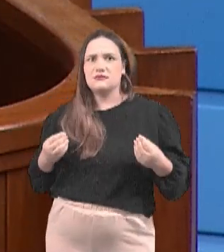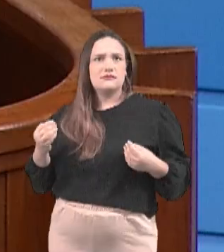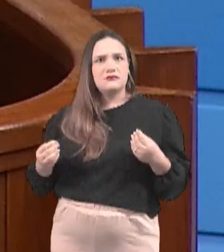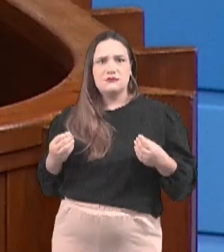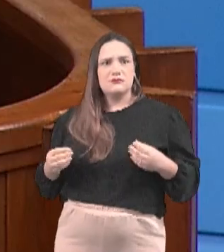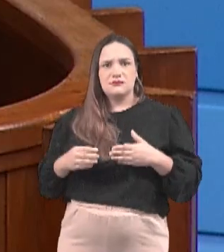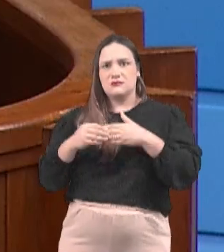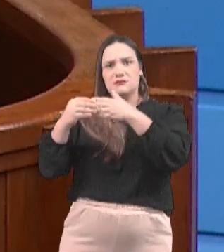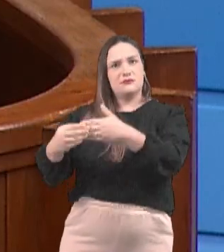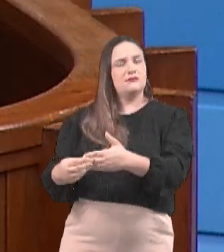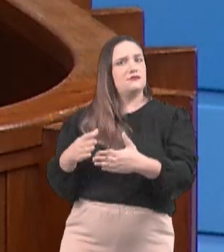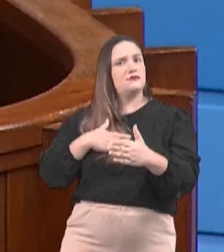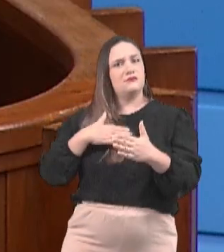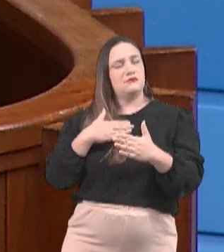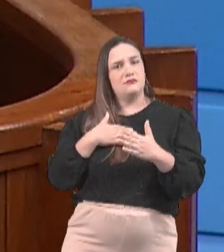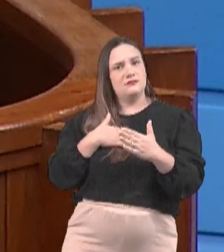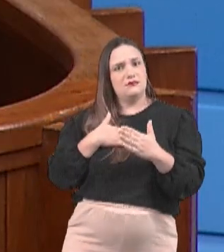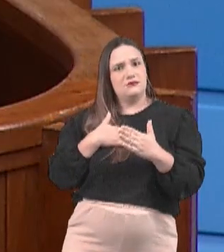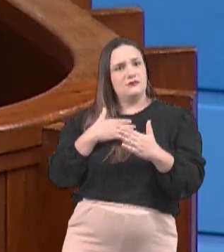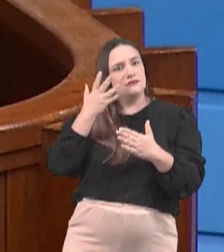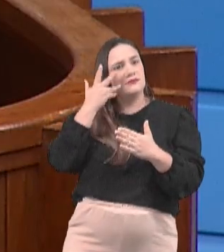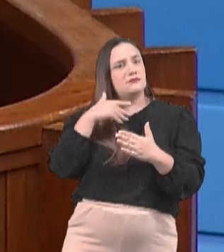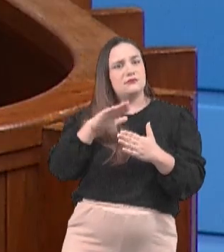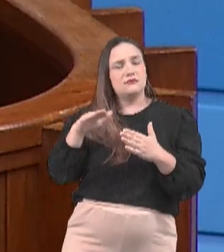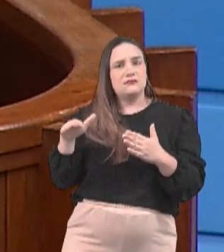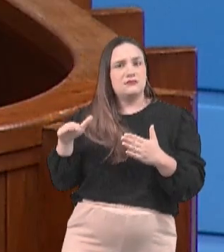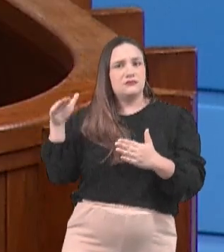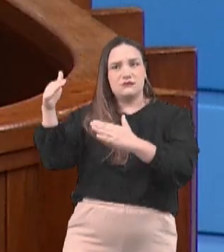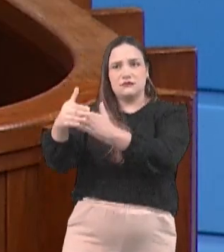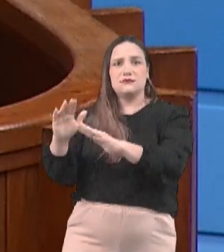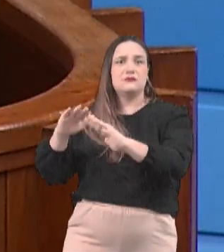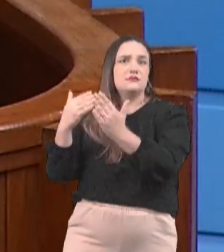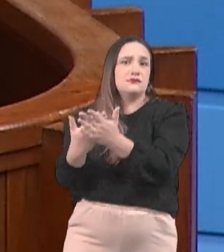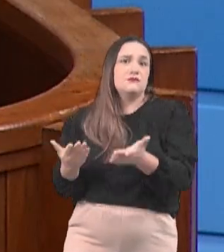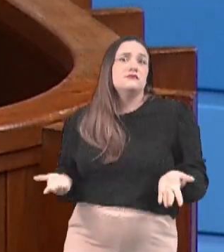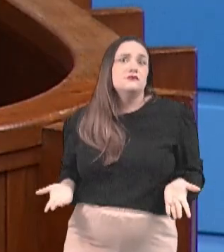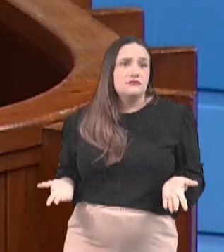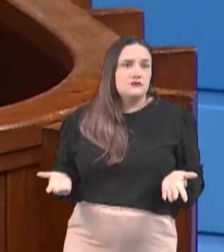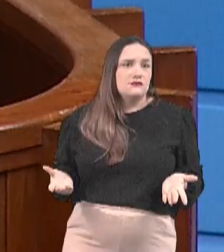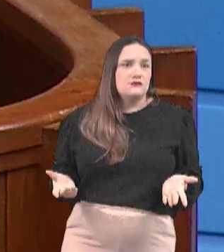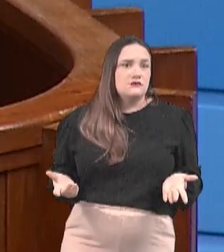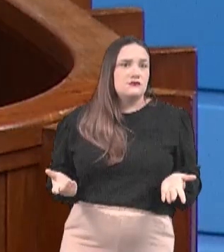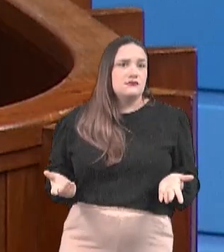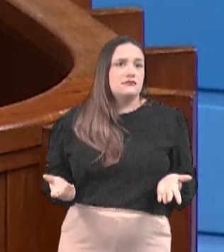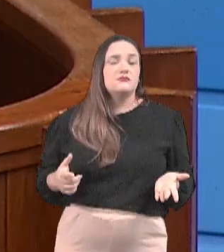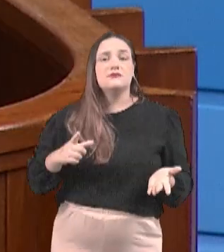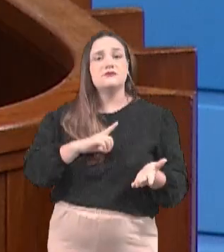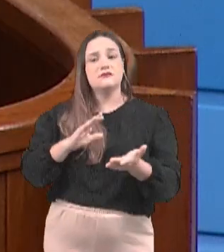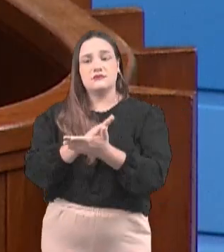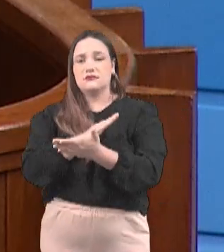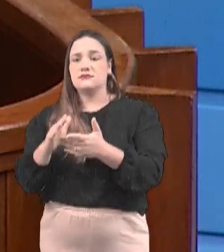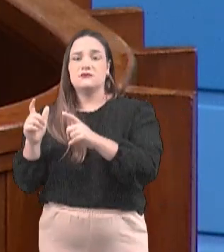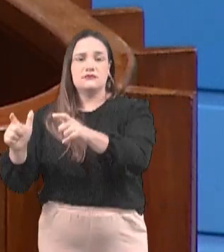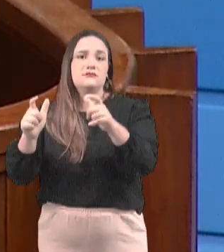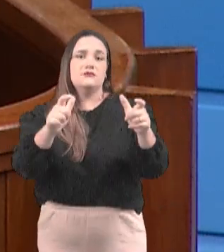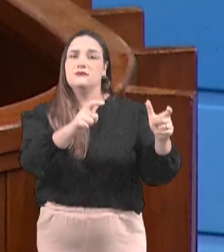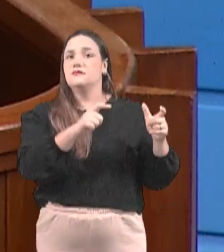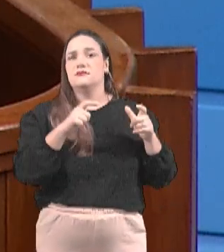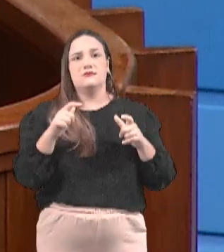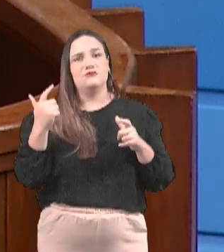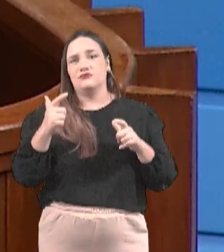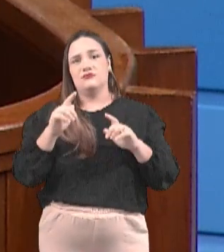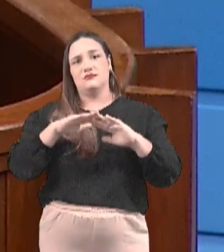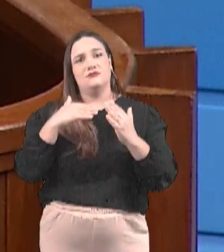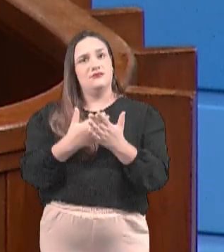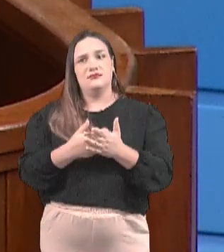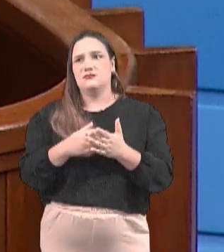até a escola, porque a cidade também cresce em regiões onde não tem escolas, e está muito longe para